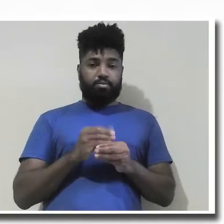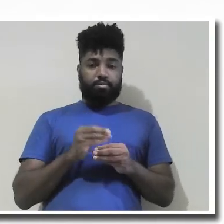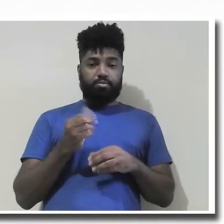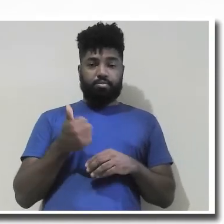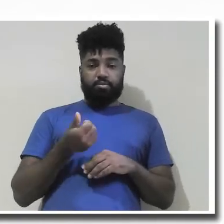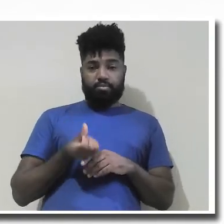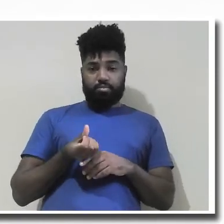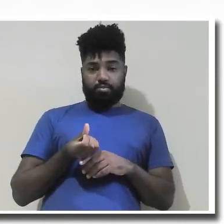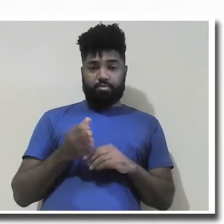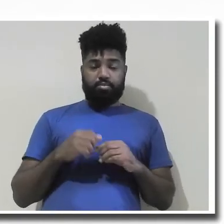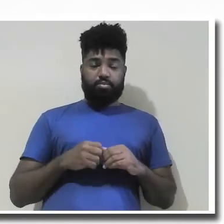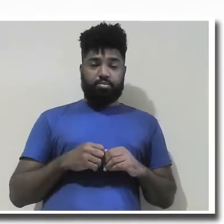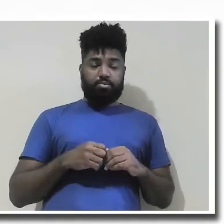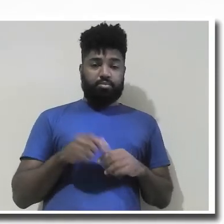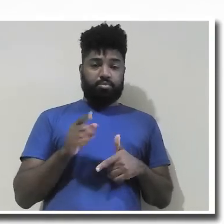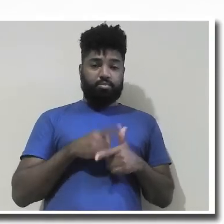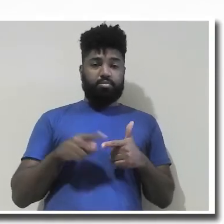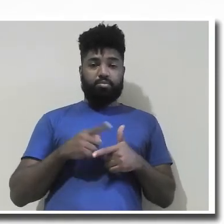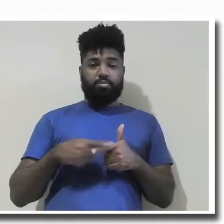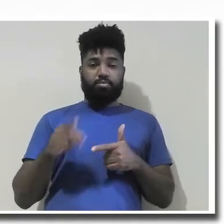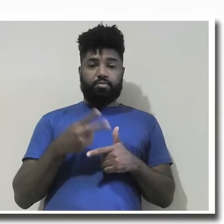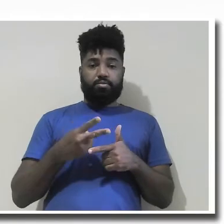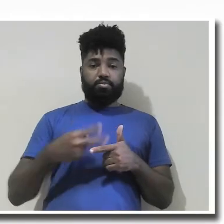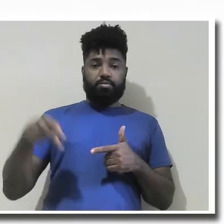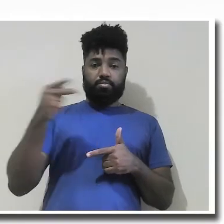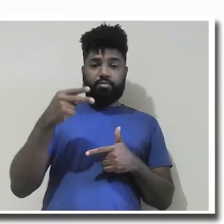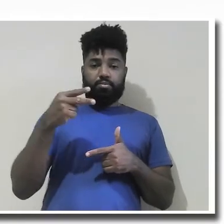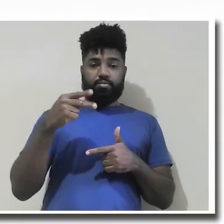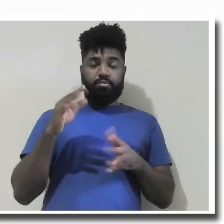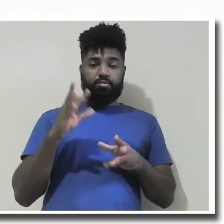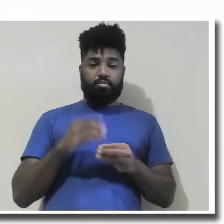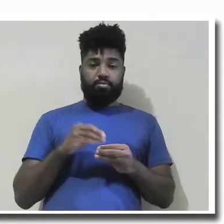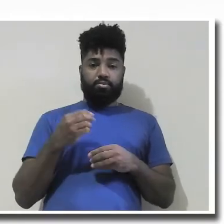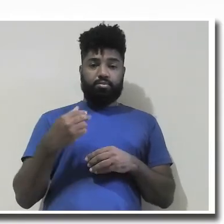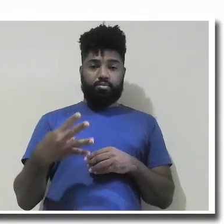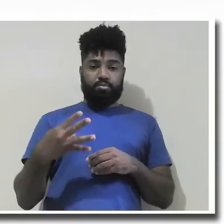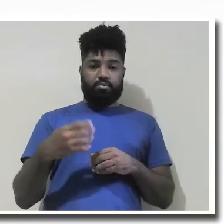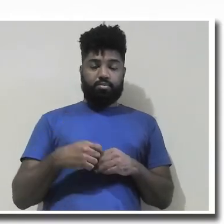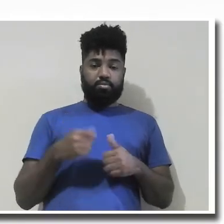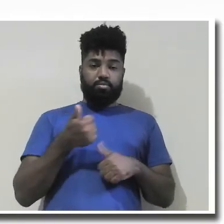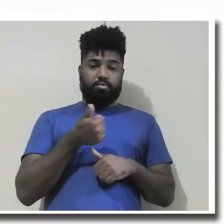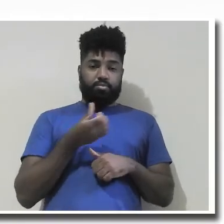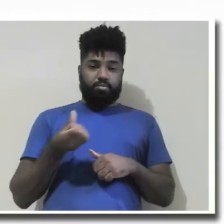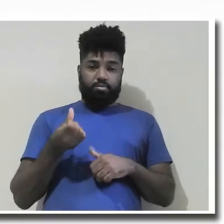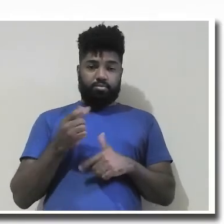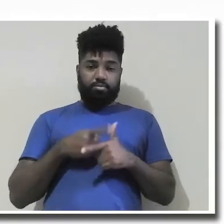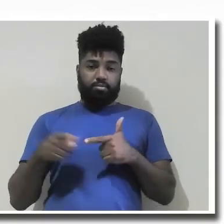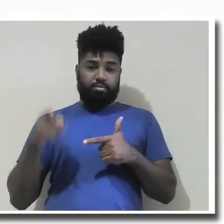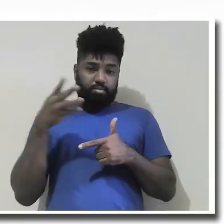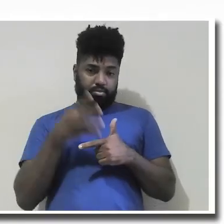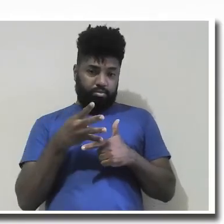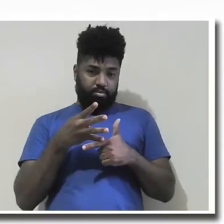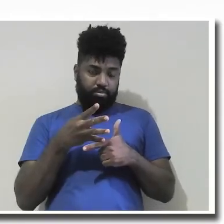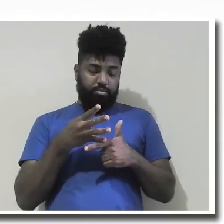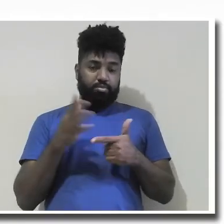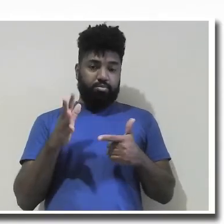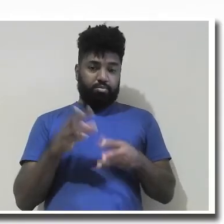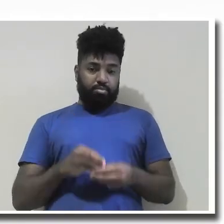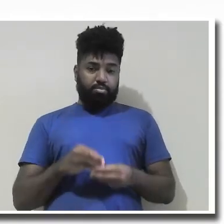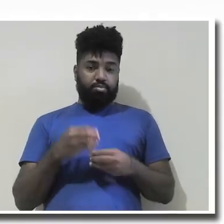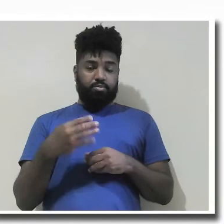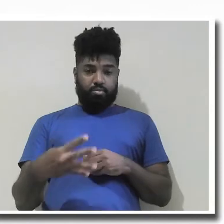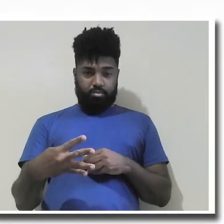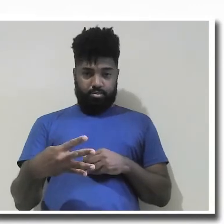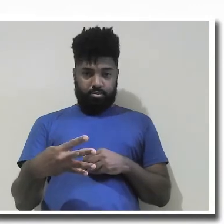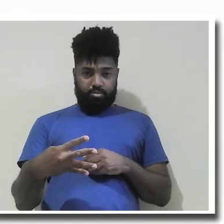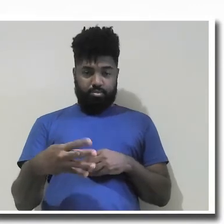16. Dividido por 2 ao quadrado, 4. 16 dividido por 4, 4.